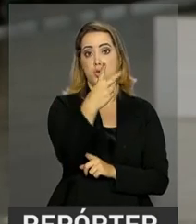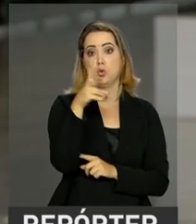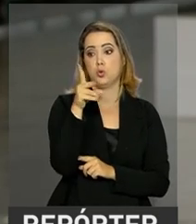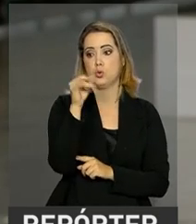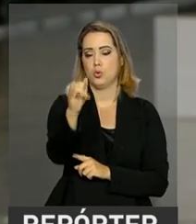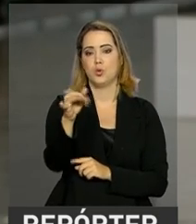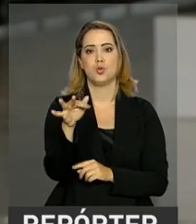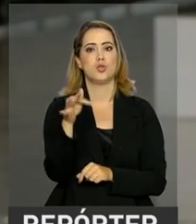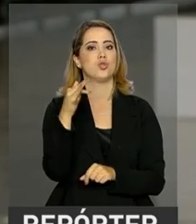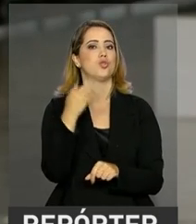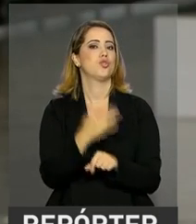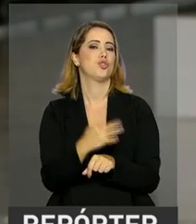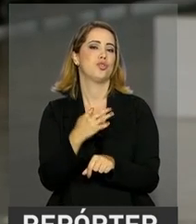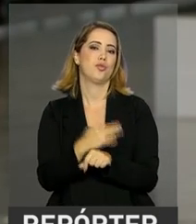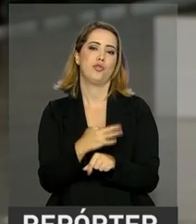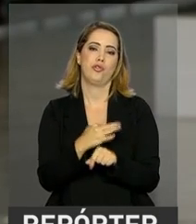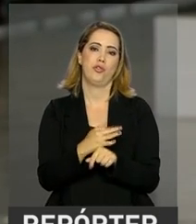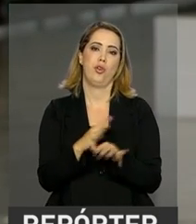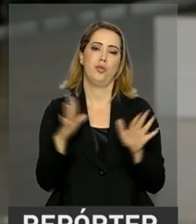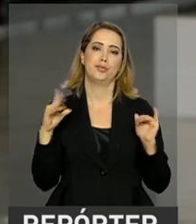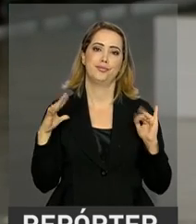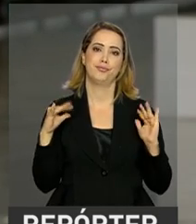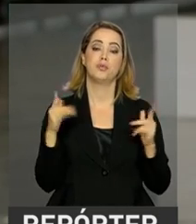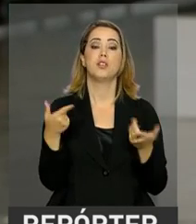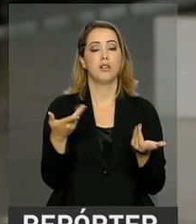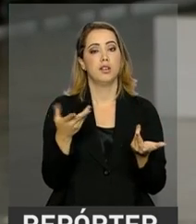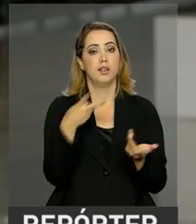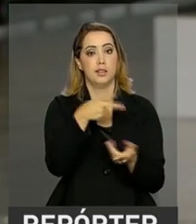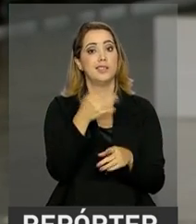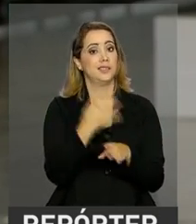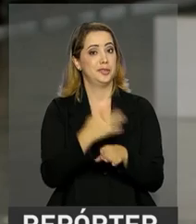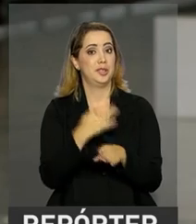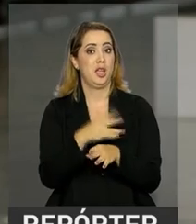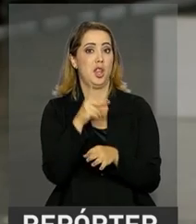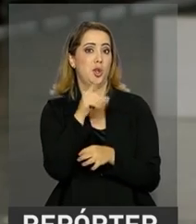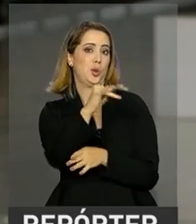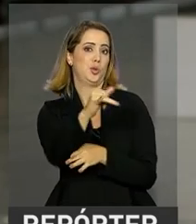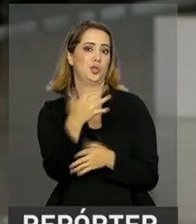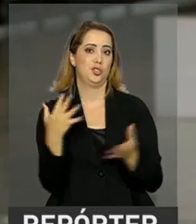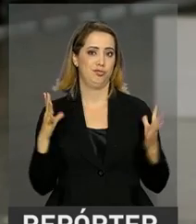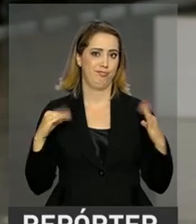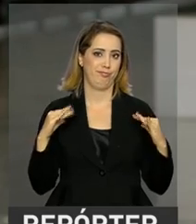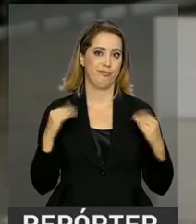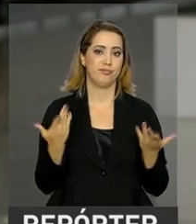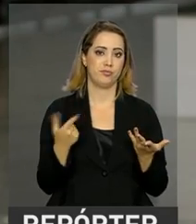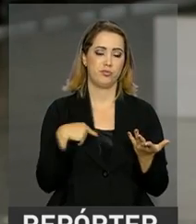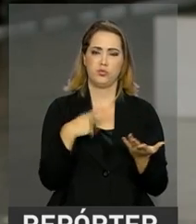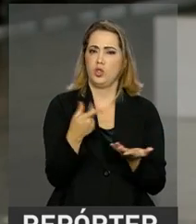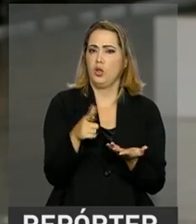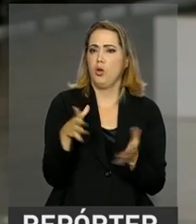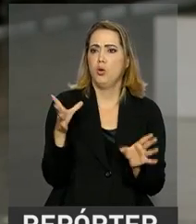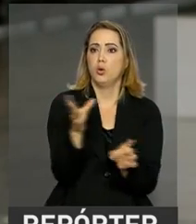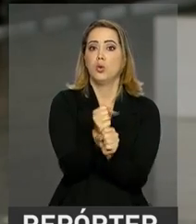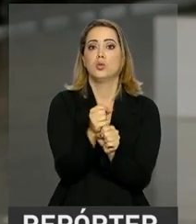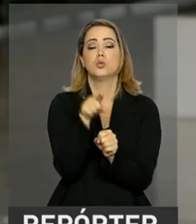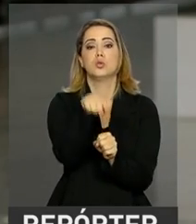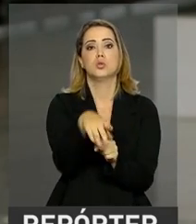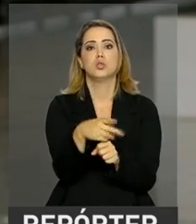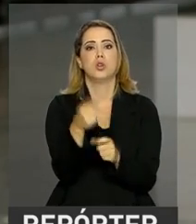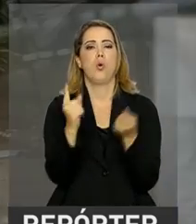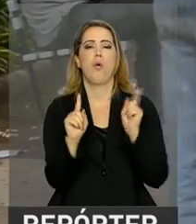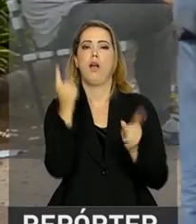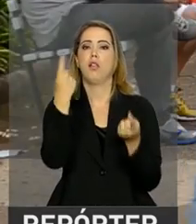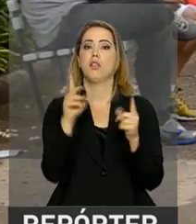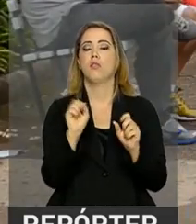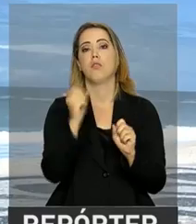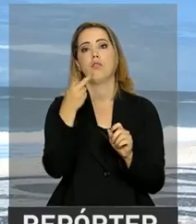de folga nesse ano por causa desses feriados. E não foram somados aí, não foram contabilizados o Carnaval, a